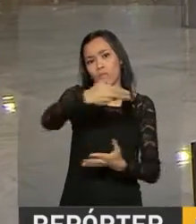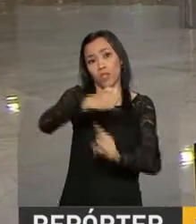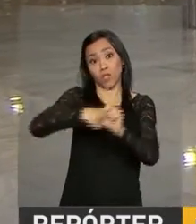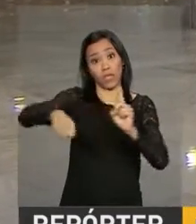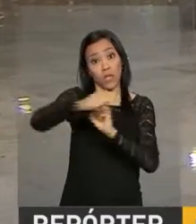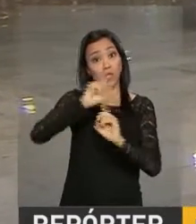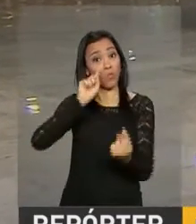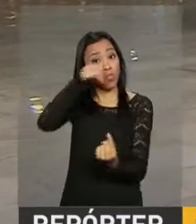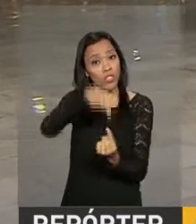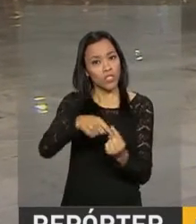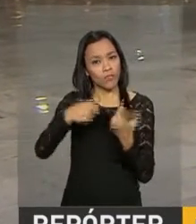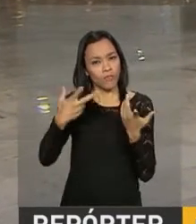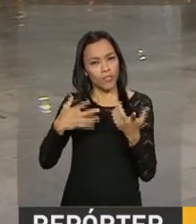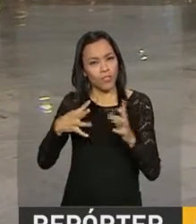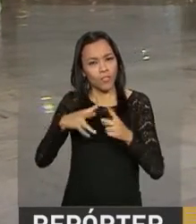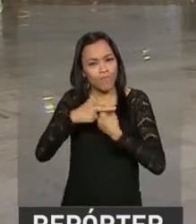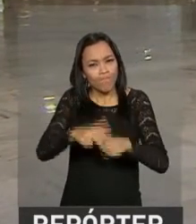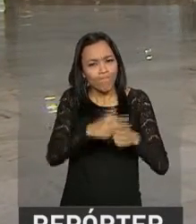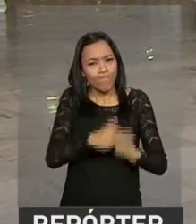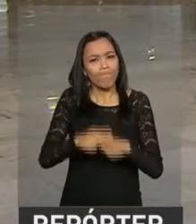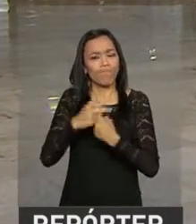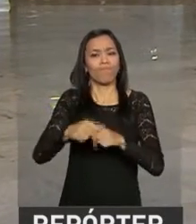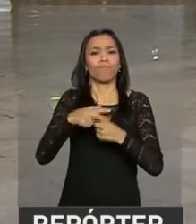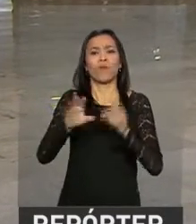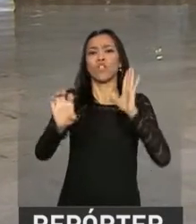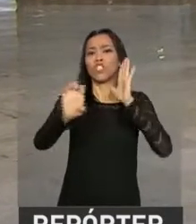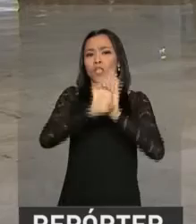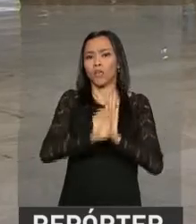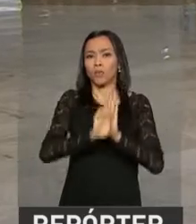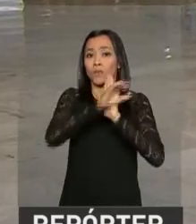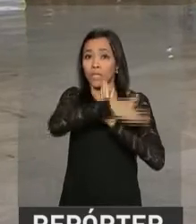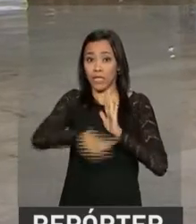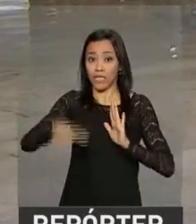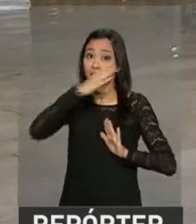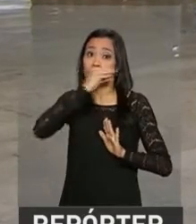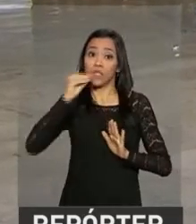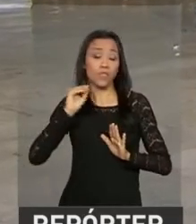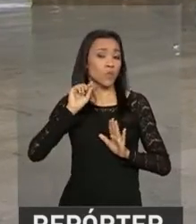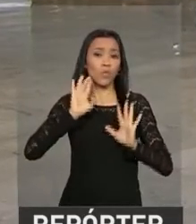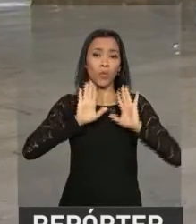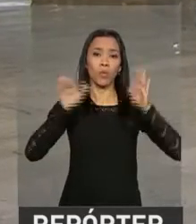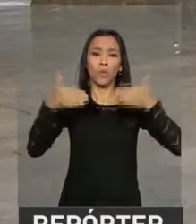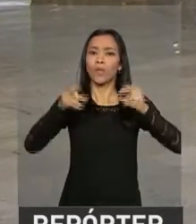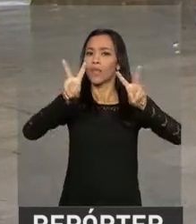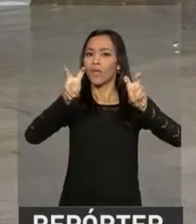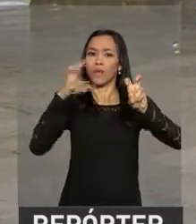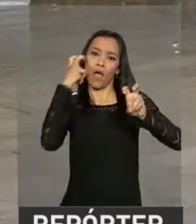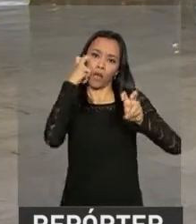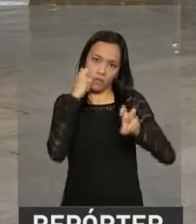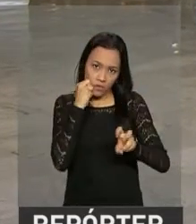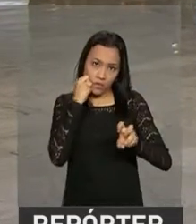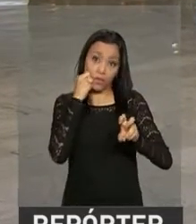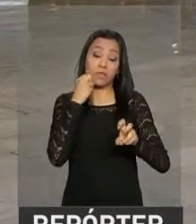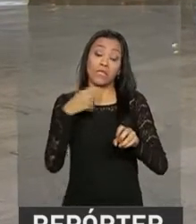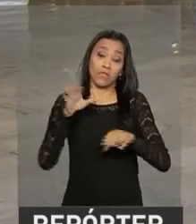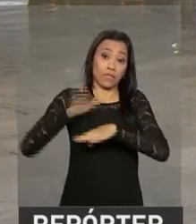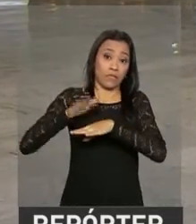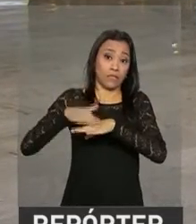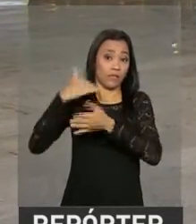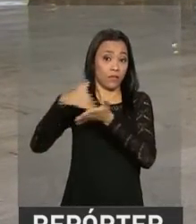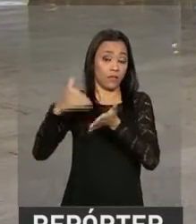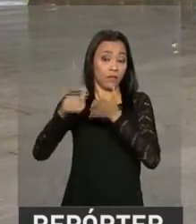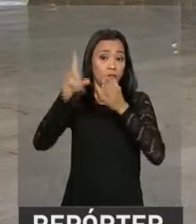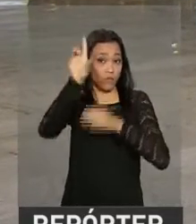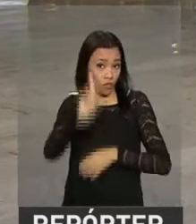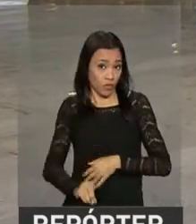sociedade para aprimorar o Estatuto da Criança e do Adolescente com relação à questão da adoção. Segundo a Secretaria dos Direitos da Criança e